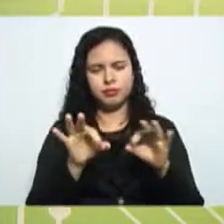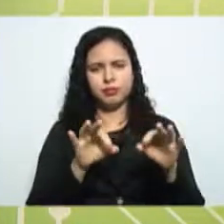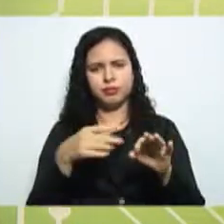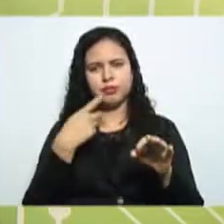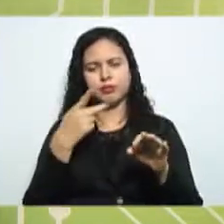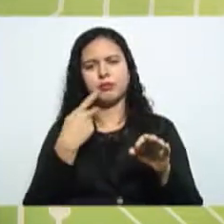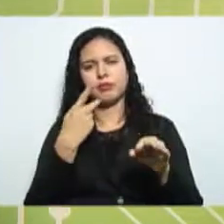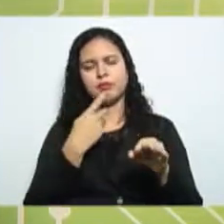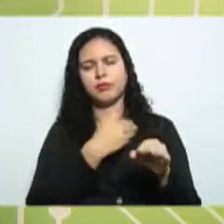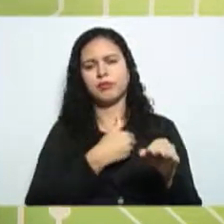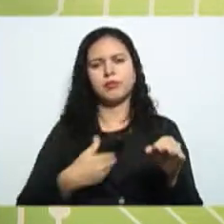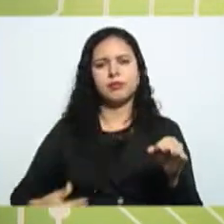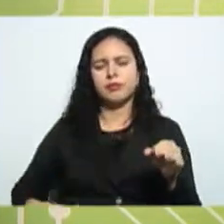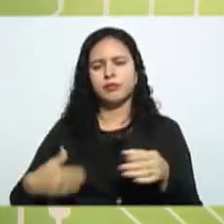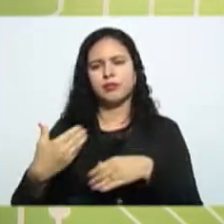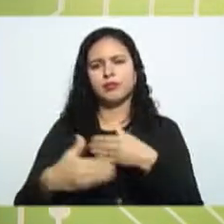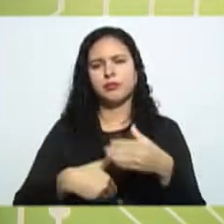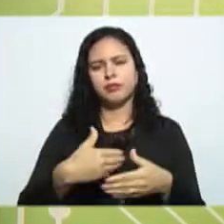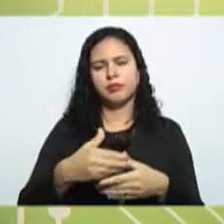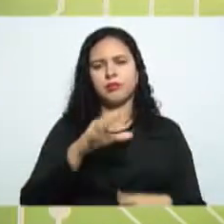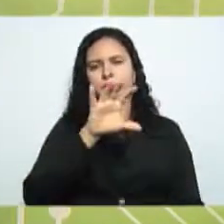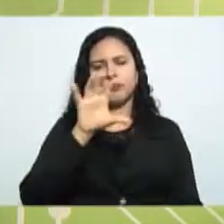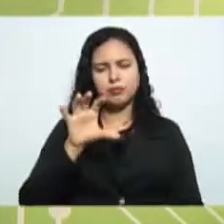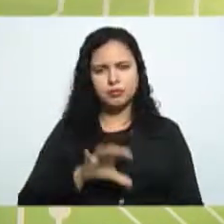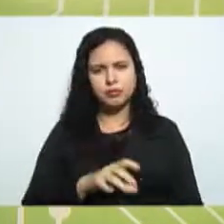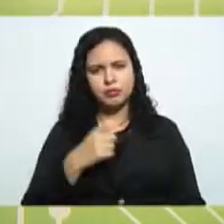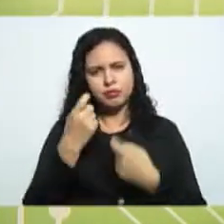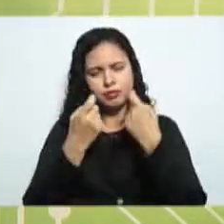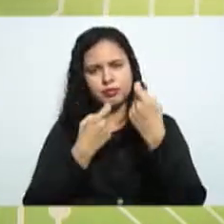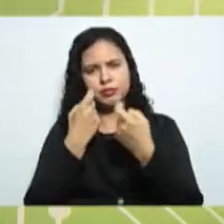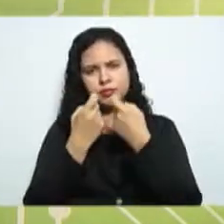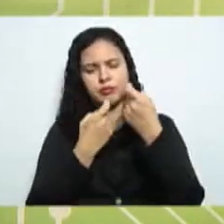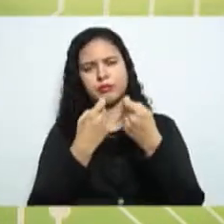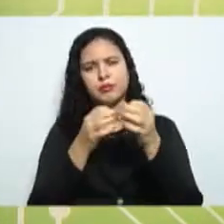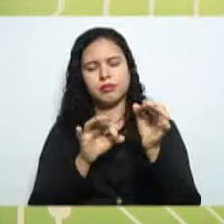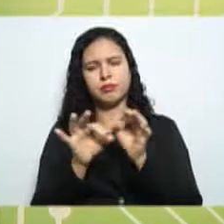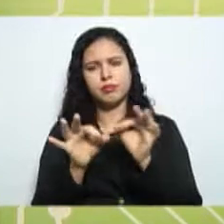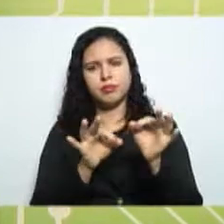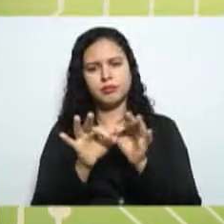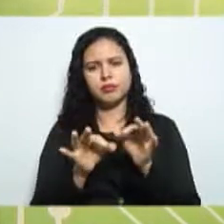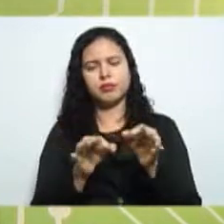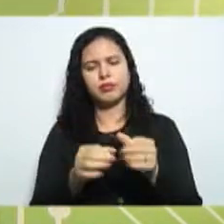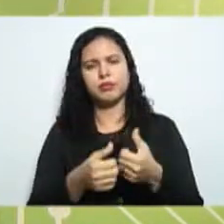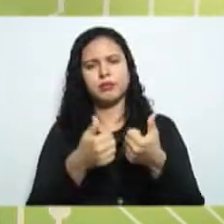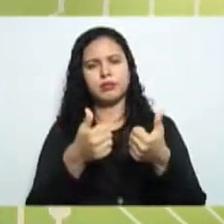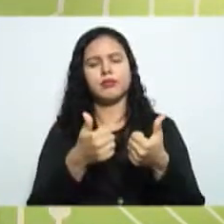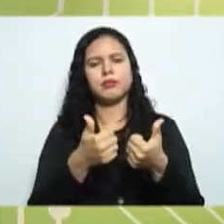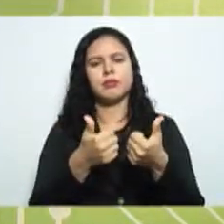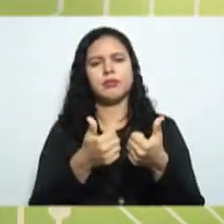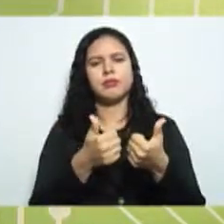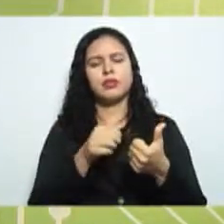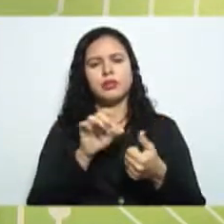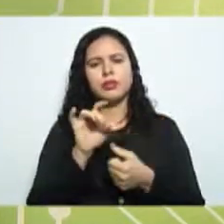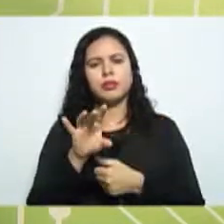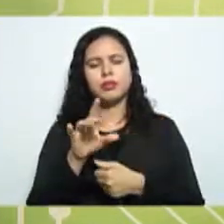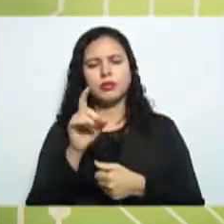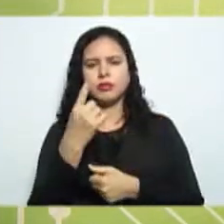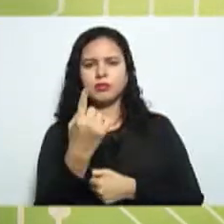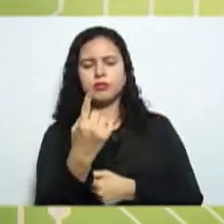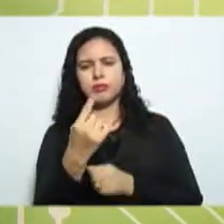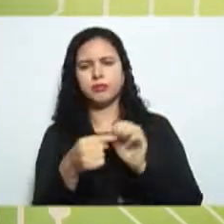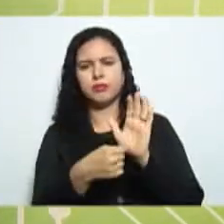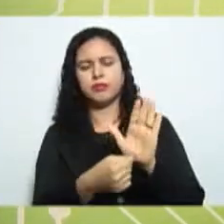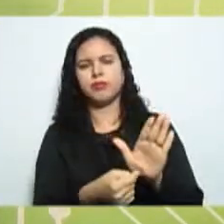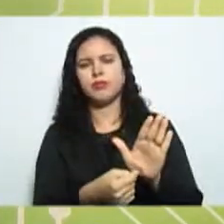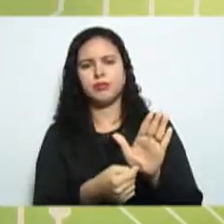pública de desenvolvimento regional ela tem que ter essa preocupação, tem que ter essa coordenação de melhorias. Não adianta a gente melhorar só um indicador, a